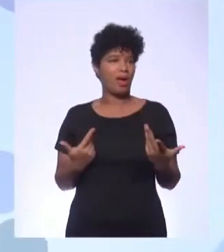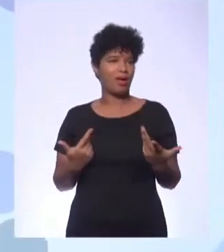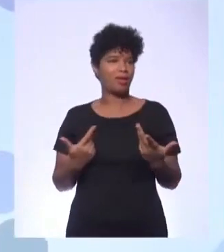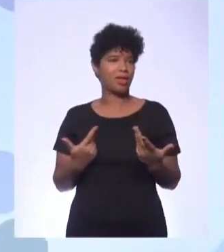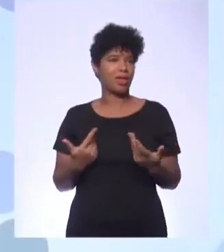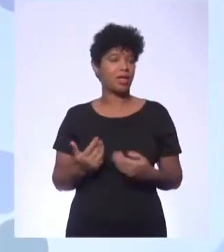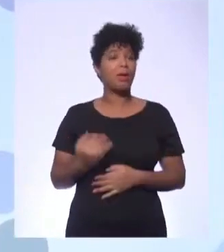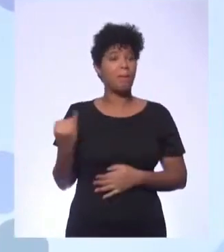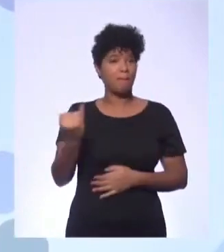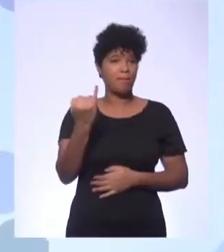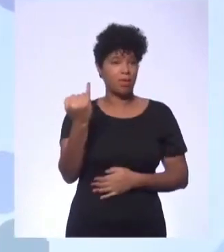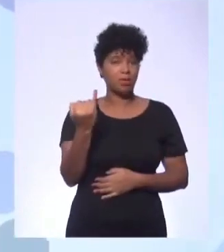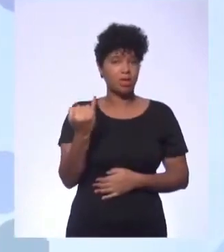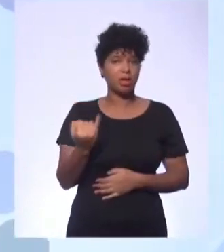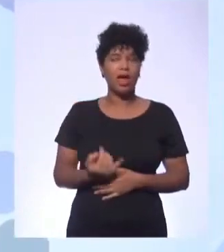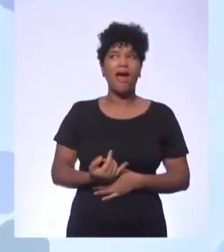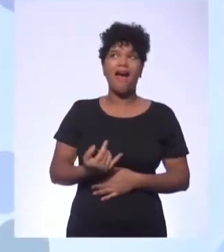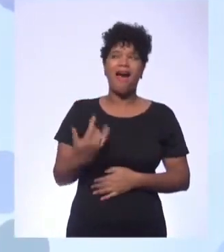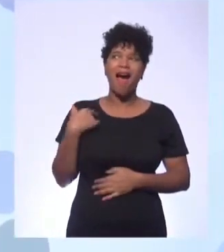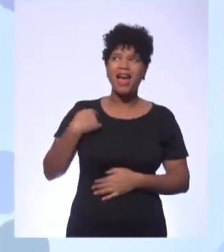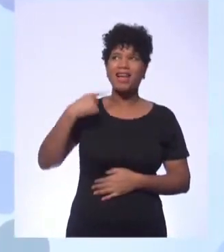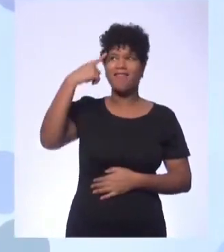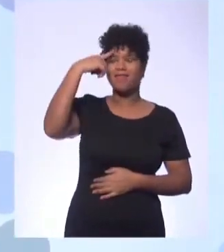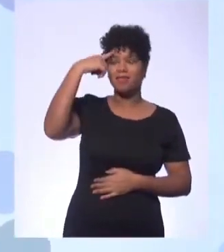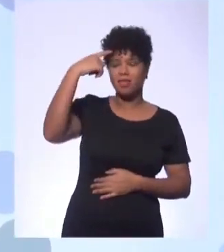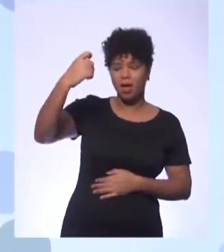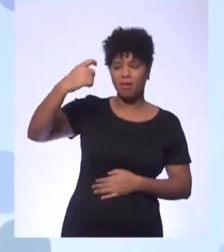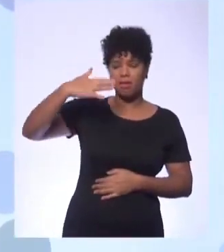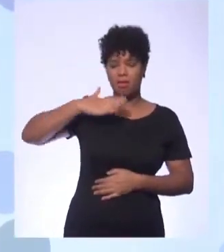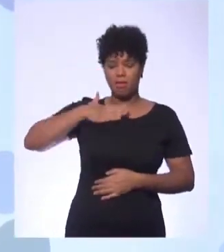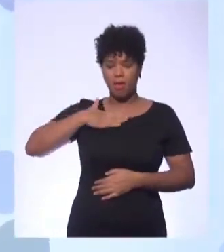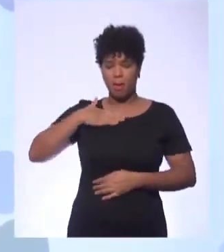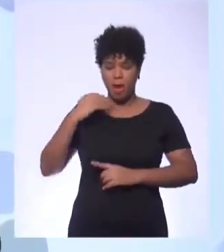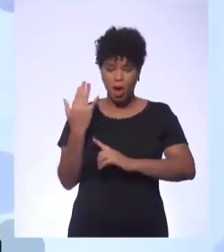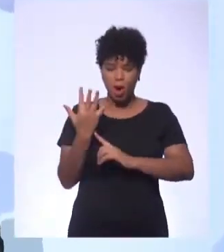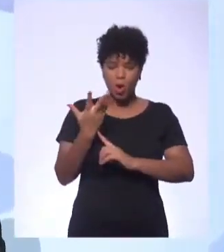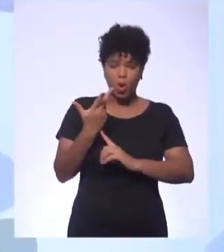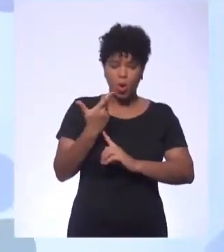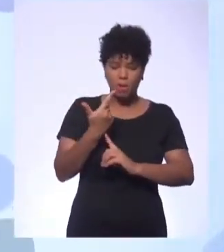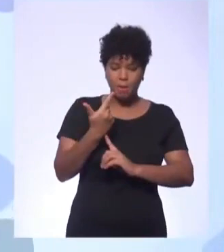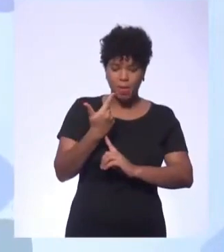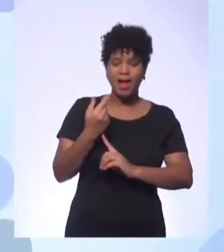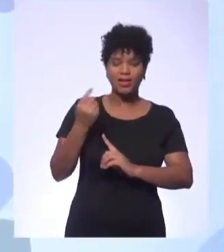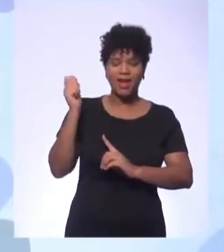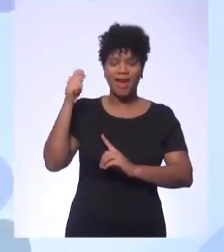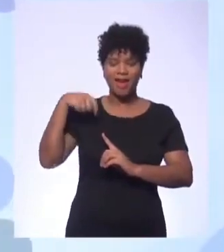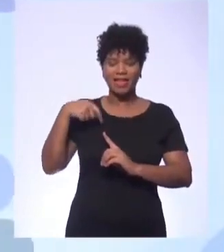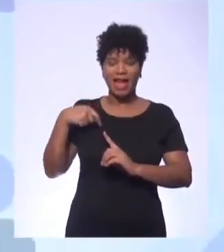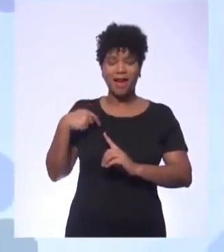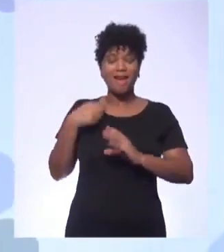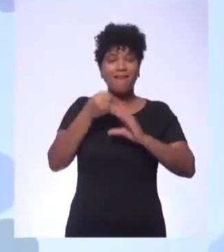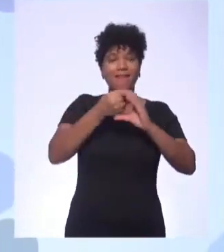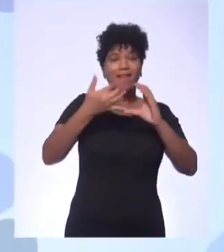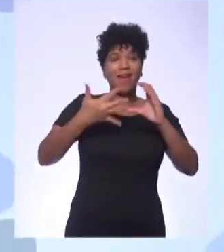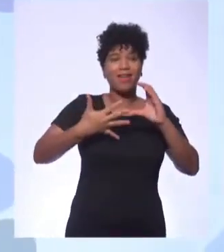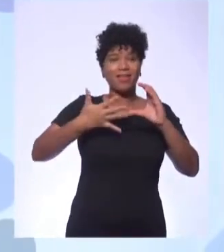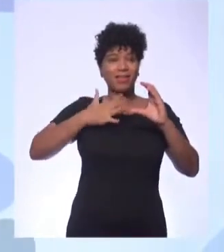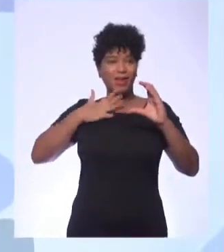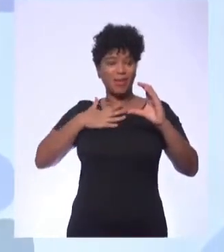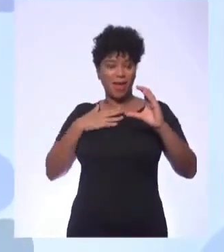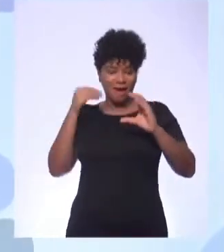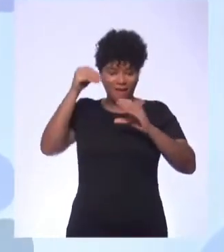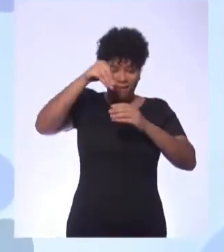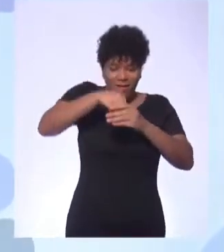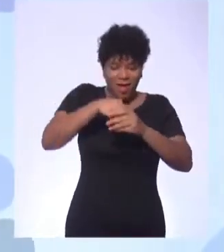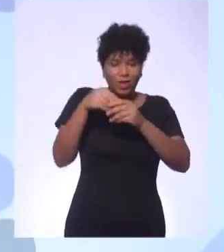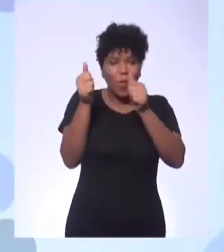vai se expressar. Ele vai colocar a criatividade dele e também a identidade dele numa obra. É isso que faz com que, a partir